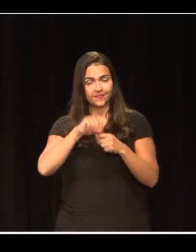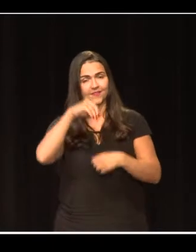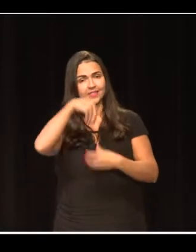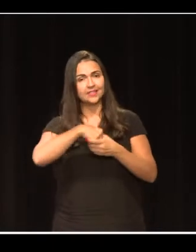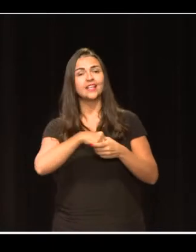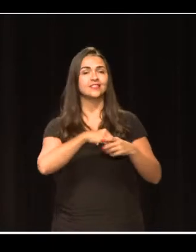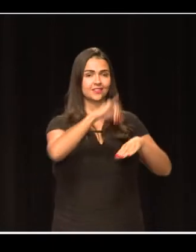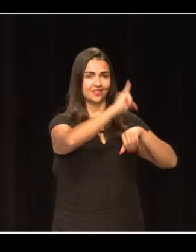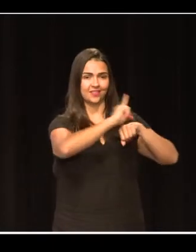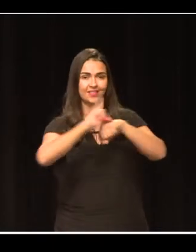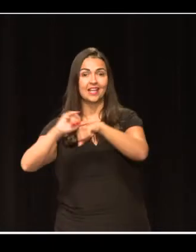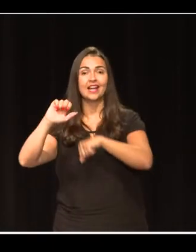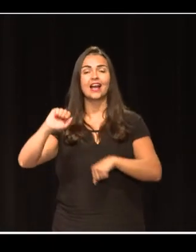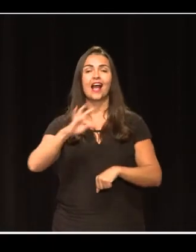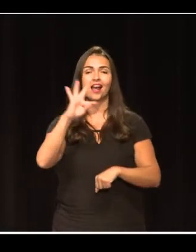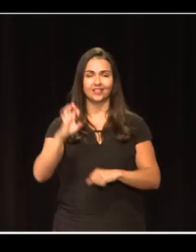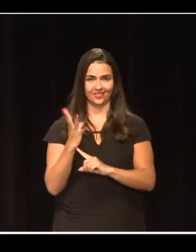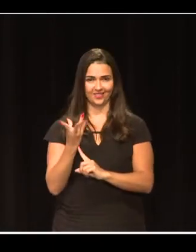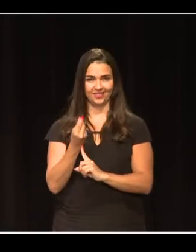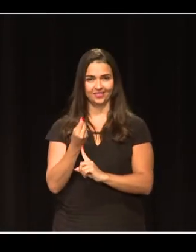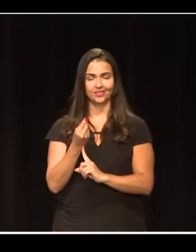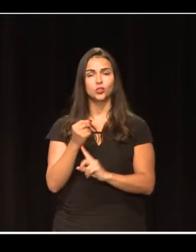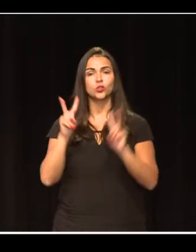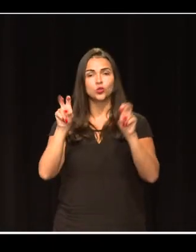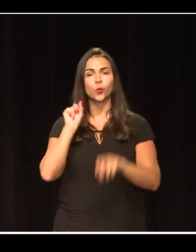agora nessa exposição que teve de sustentabilidade.